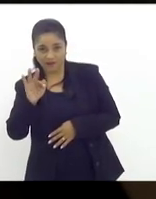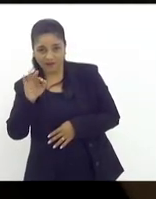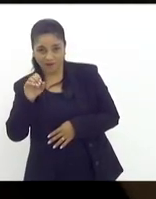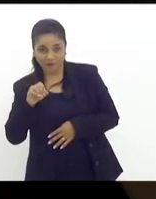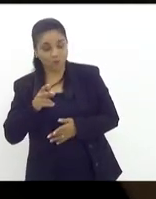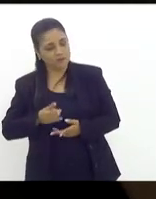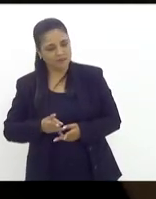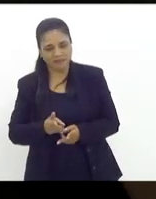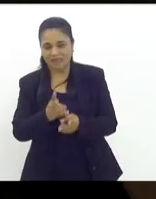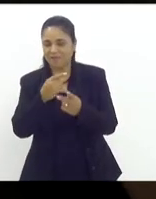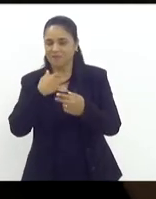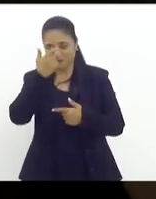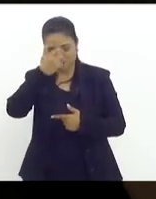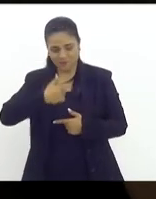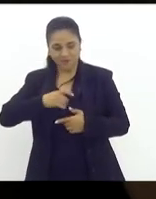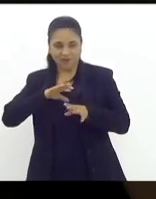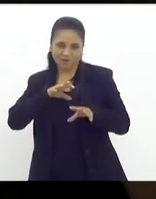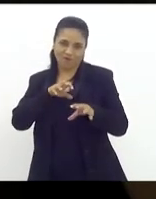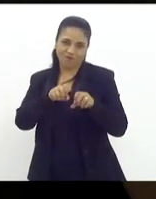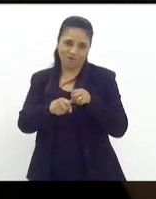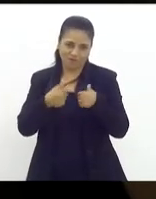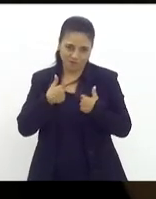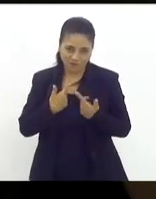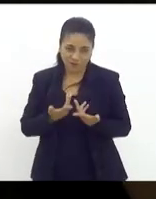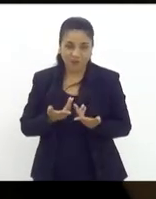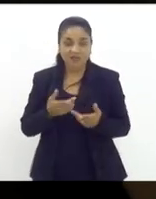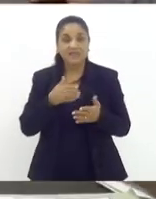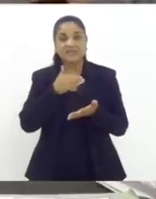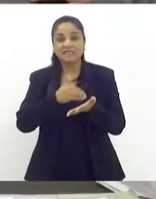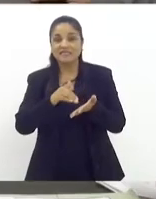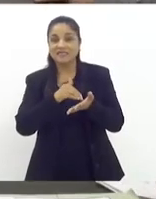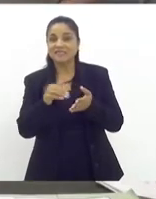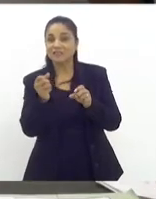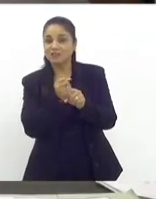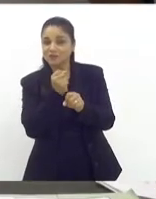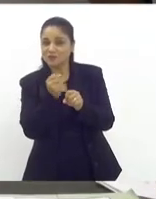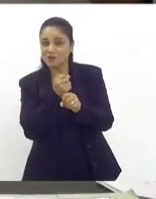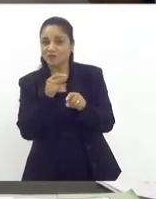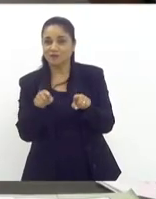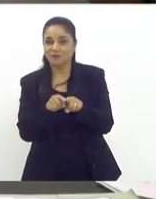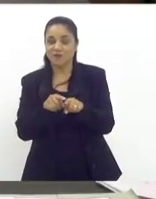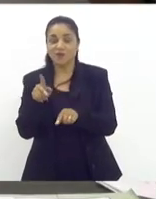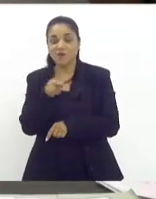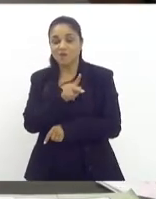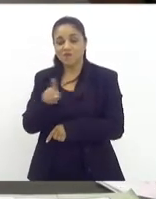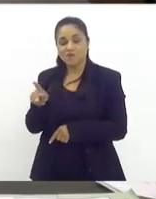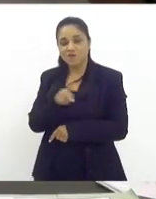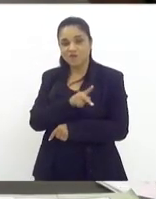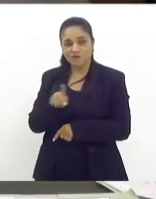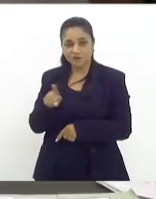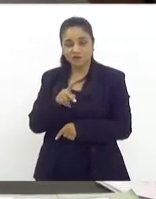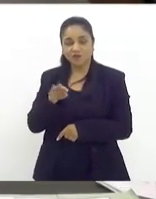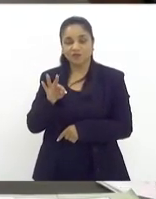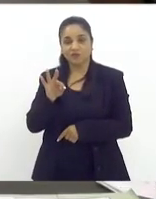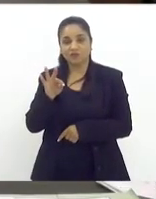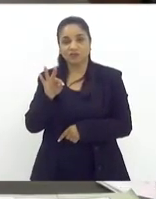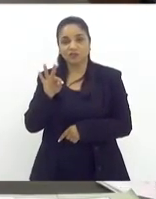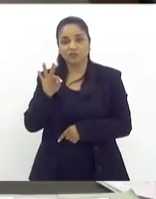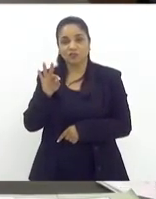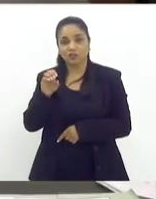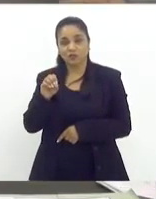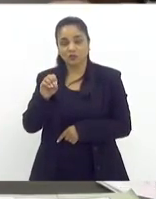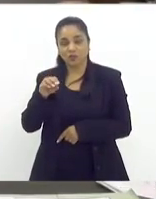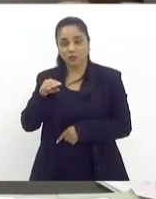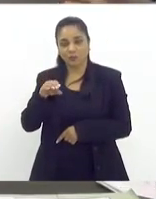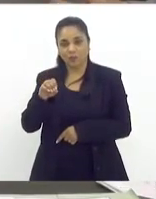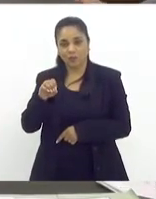serei sempre. E bom, secretário de obras, bem lembrado daquela assessoria da CEA. E professor titular de topografia durante 15